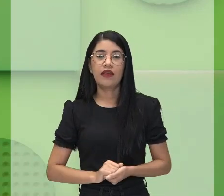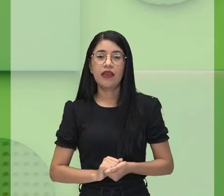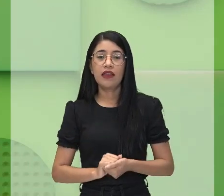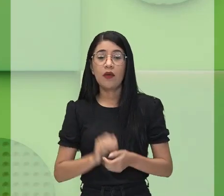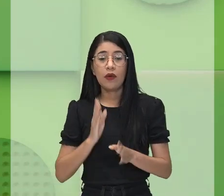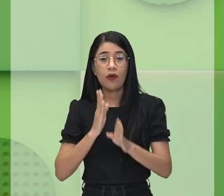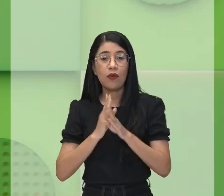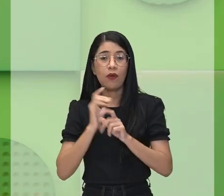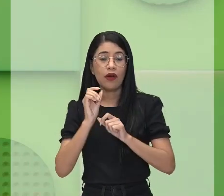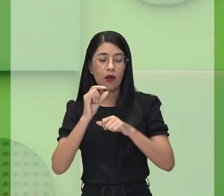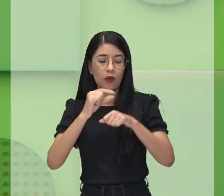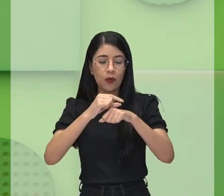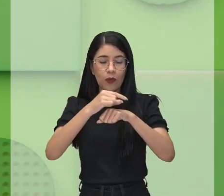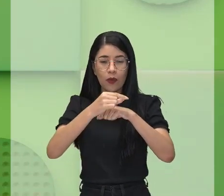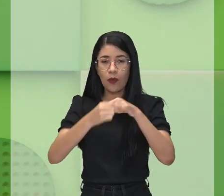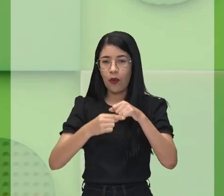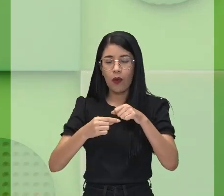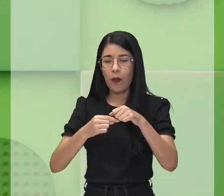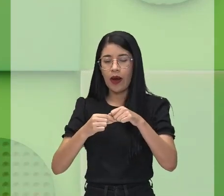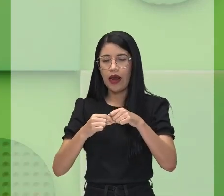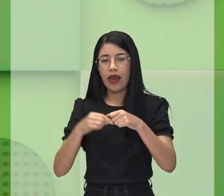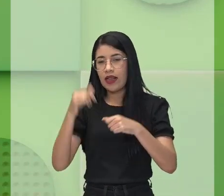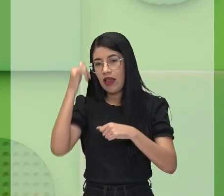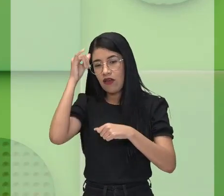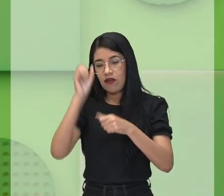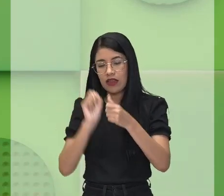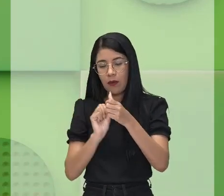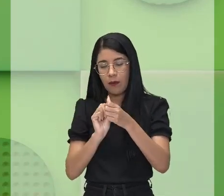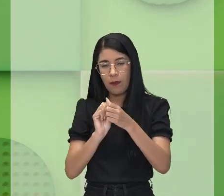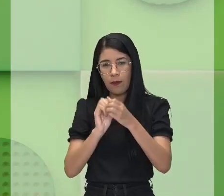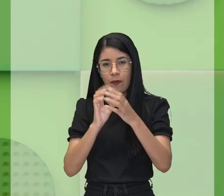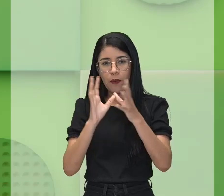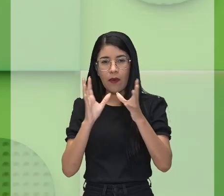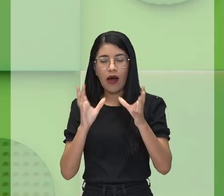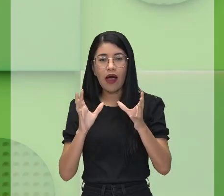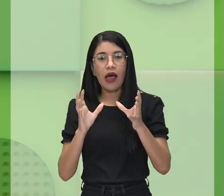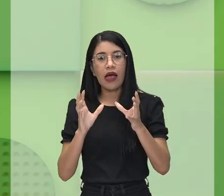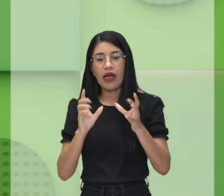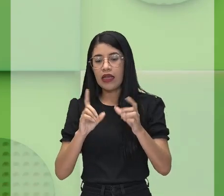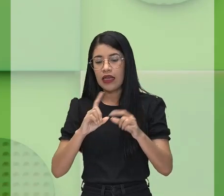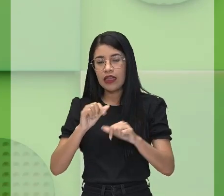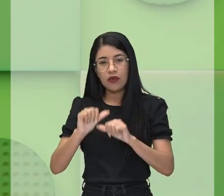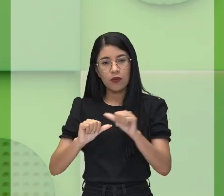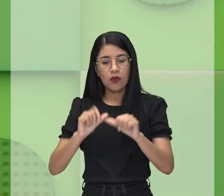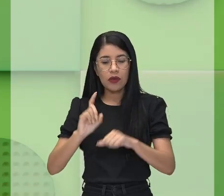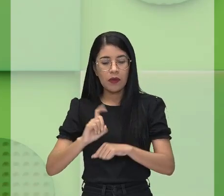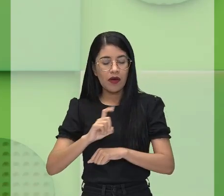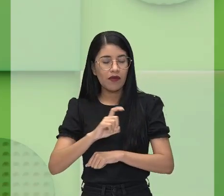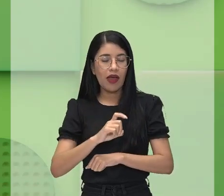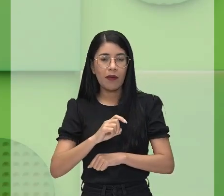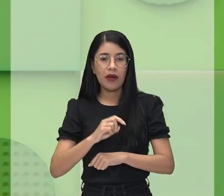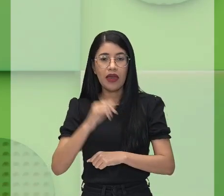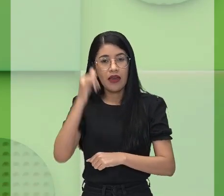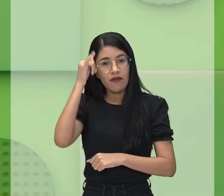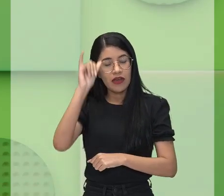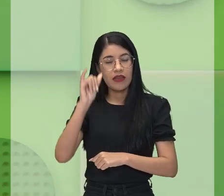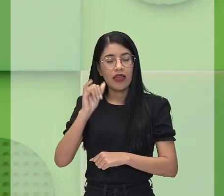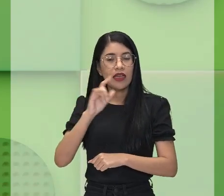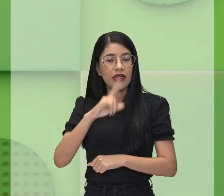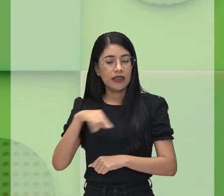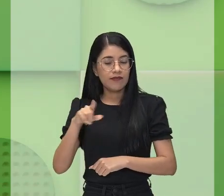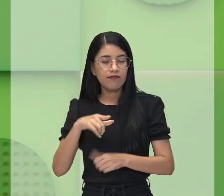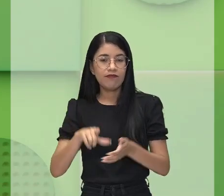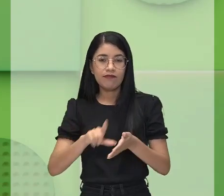intestino. Eles não eclodem e nem vão virar vermes. Já mata antes disso acontecer, tá